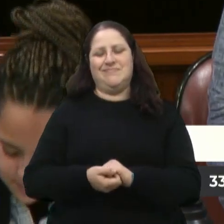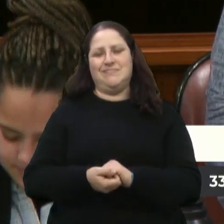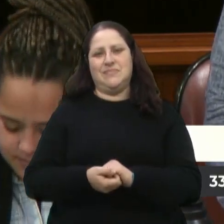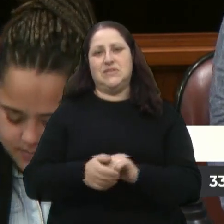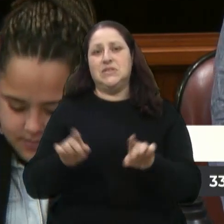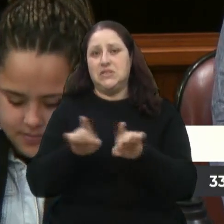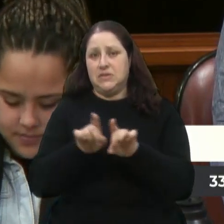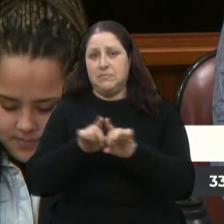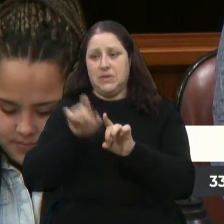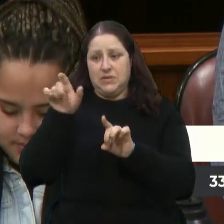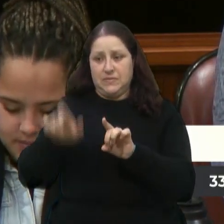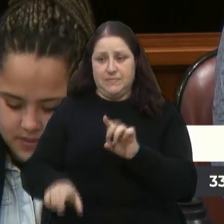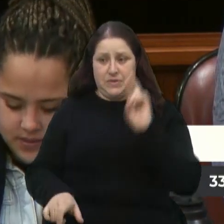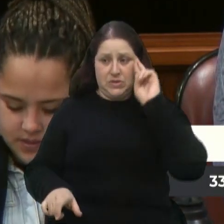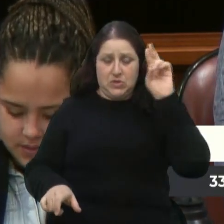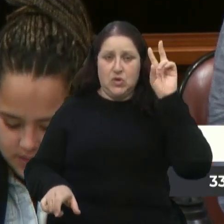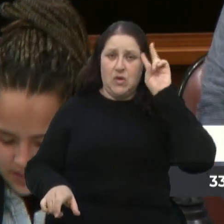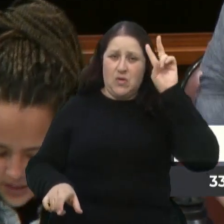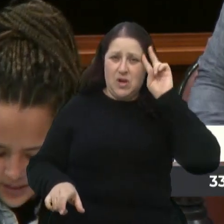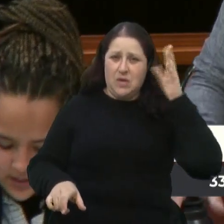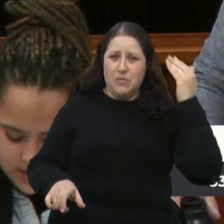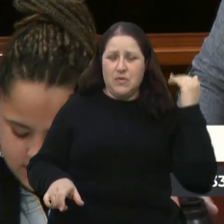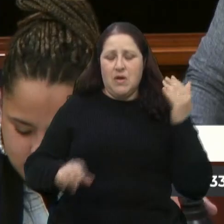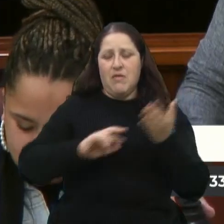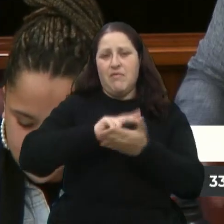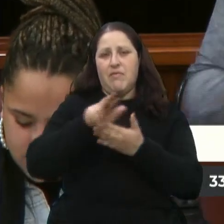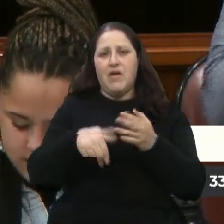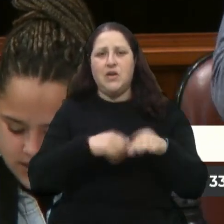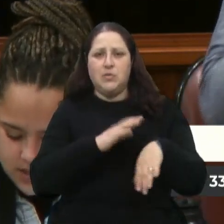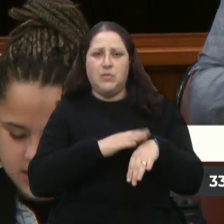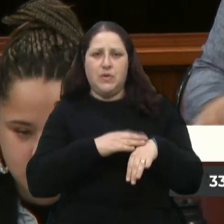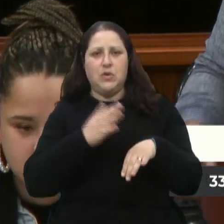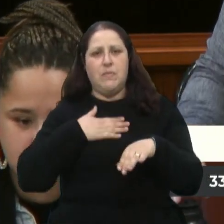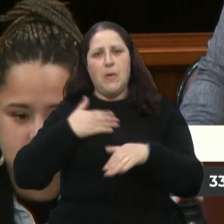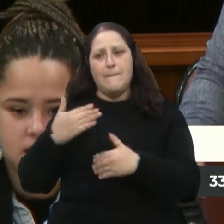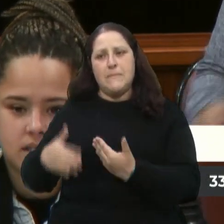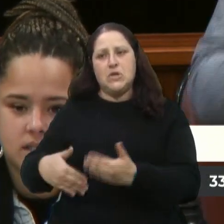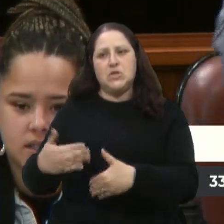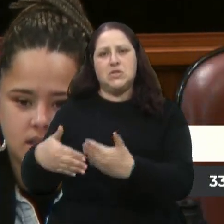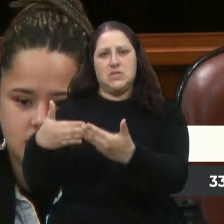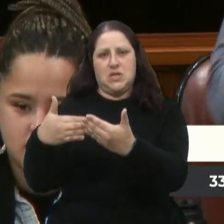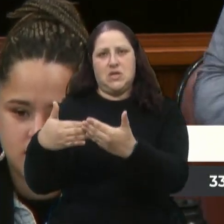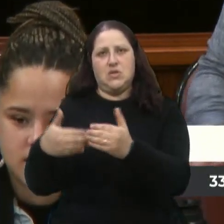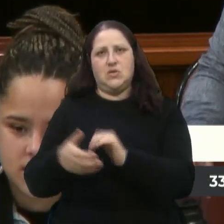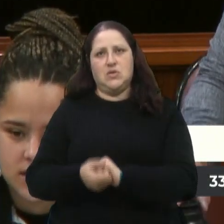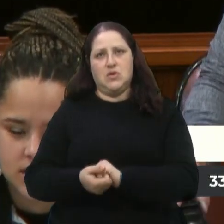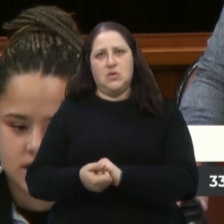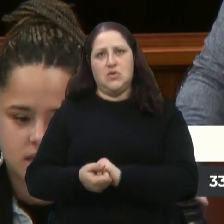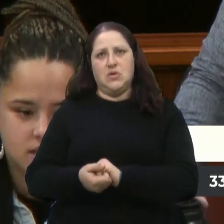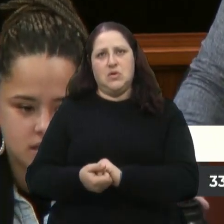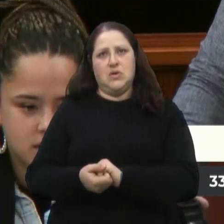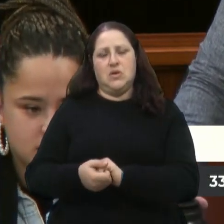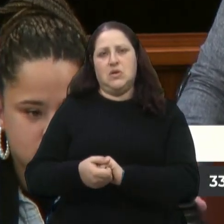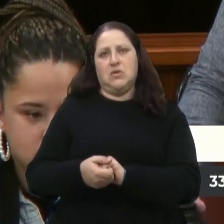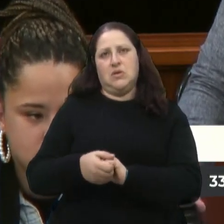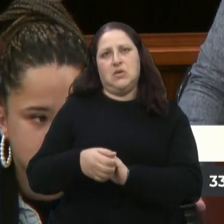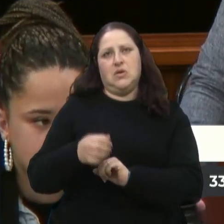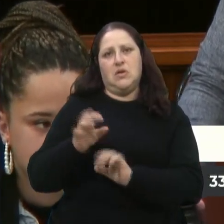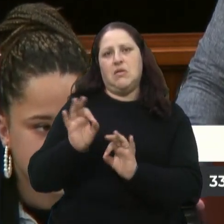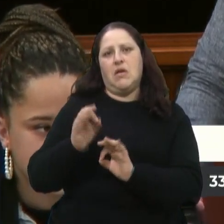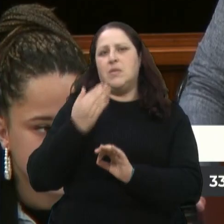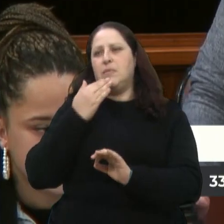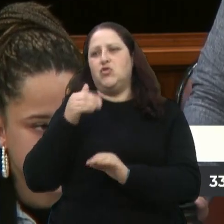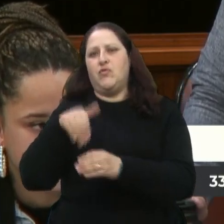Inclusive, o senhor, eu lembro de vários momentos, e no meu processo, vereador, a gente não pediu voto, enfim, nós não